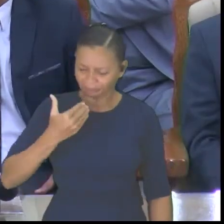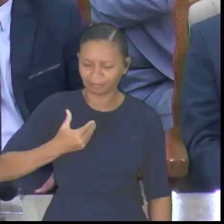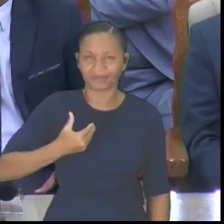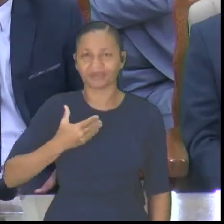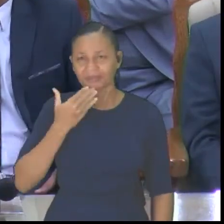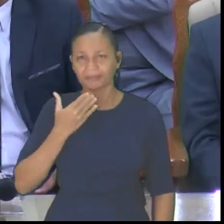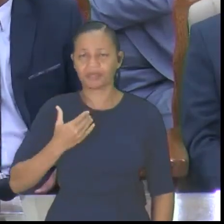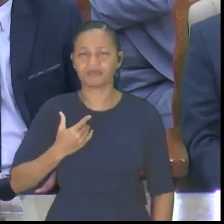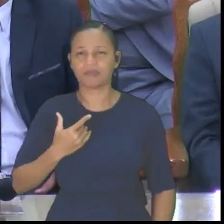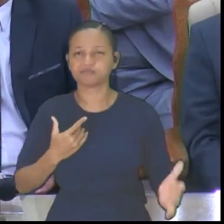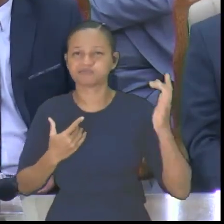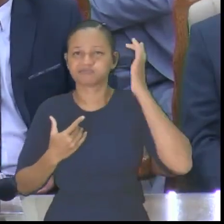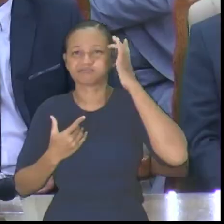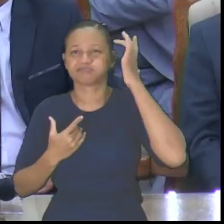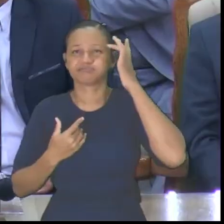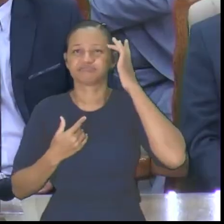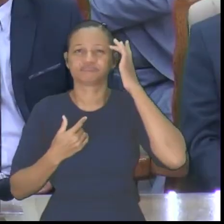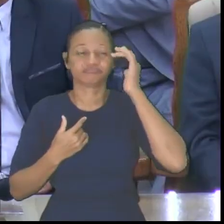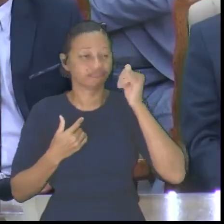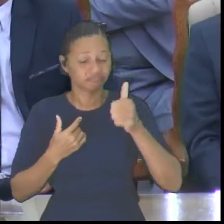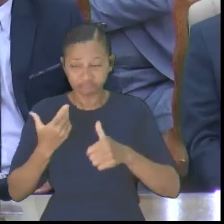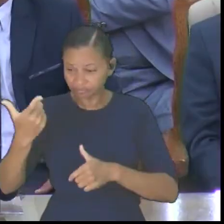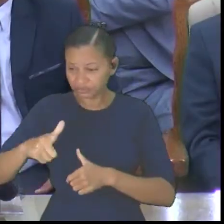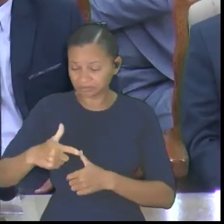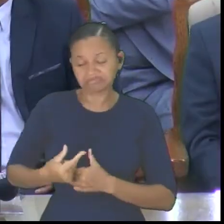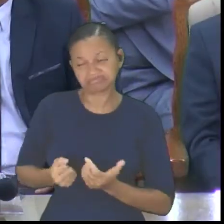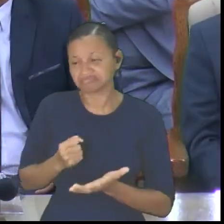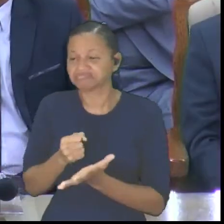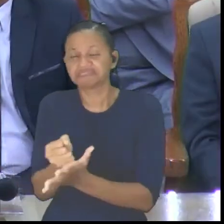mas o maduro serve.